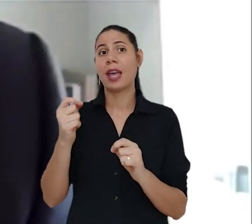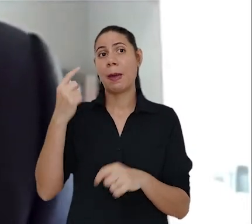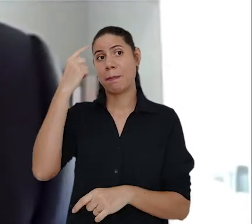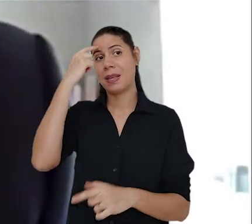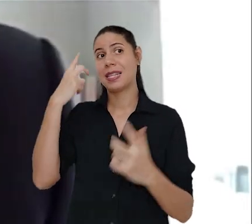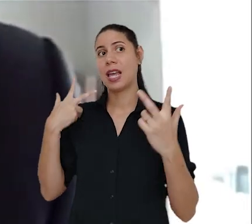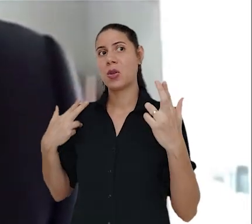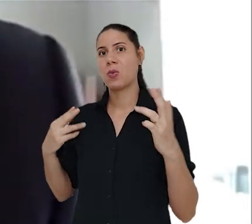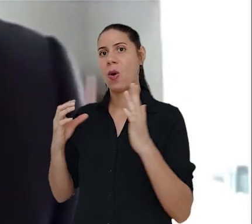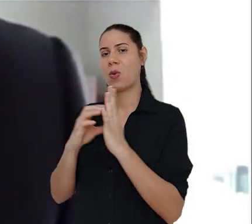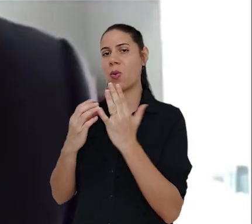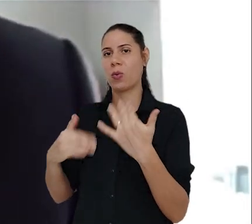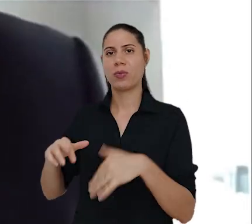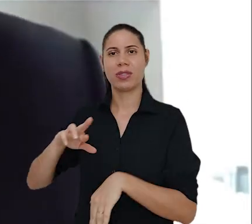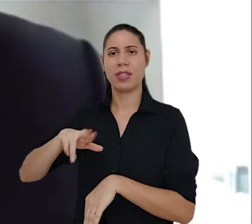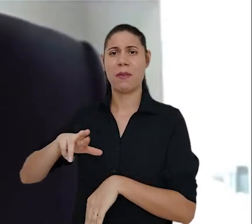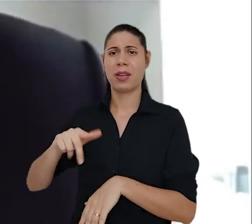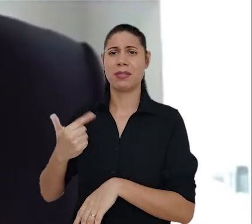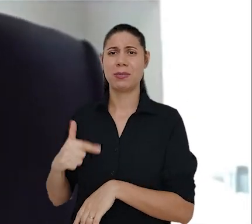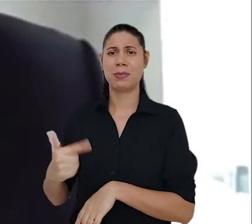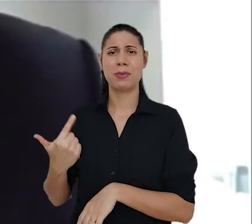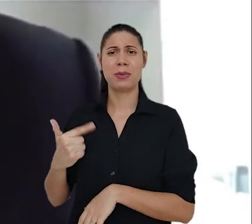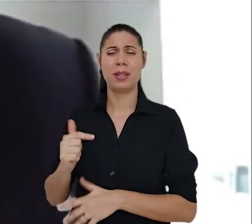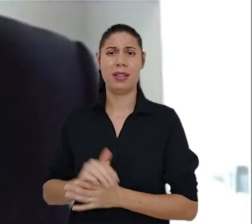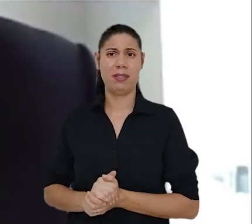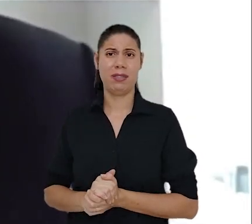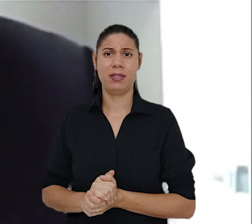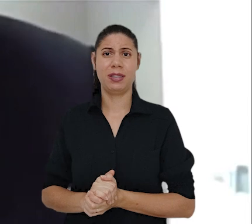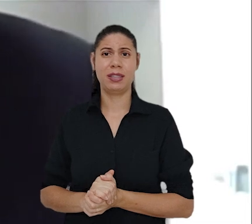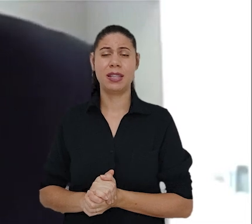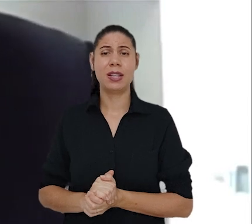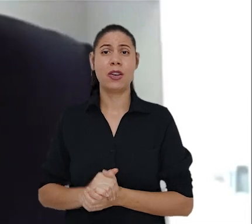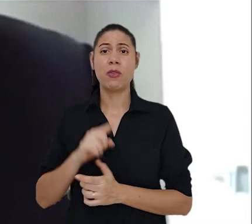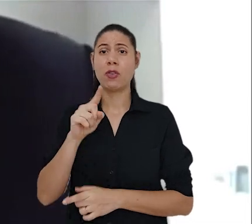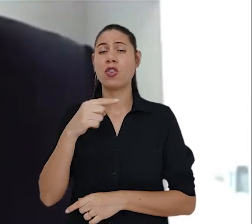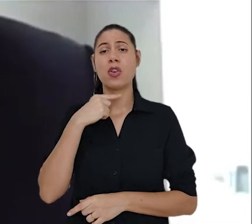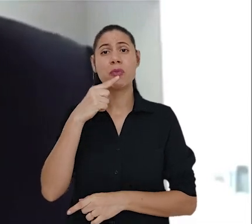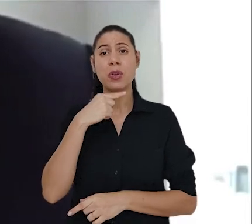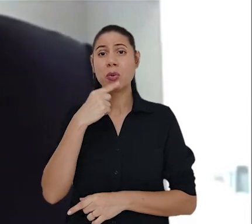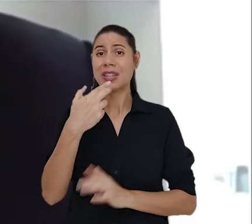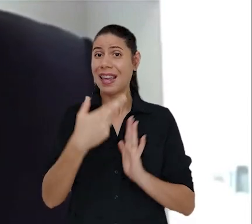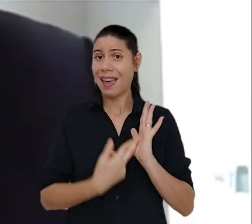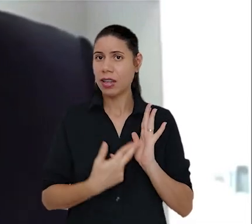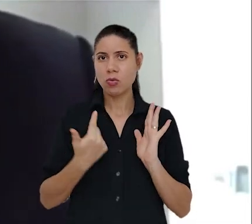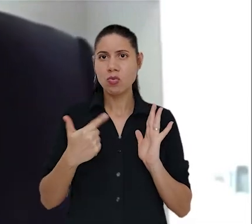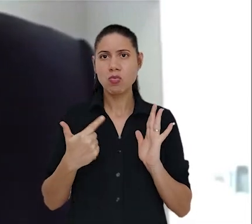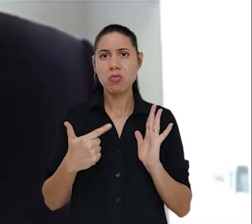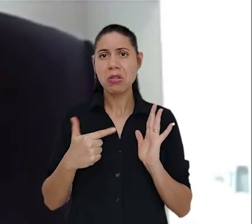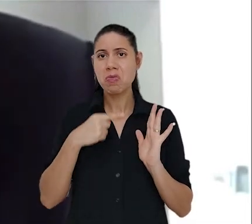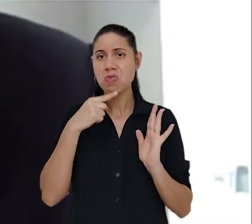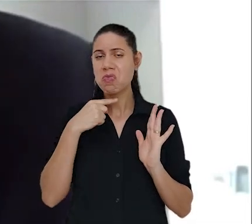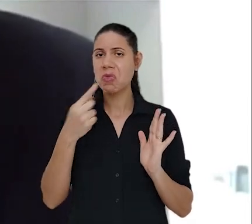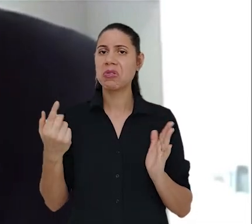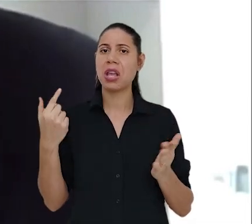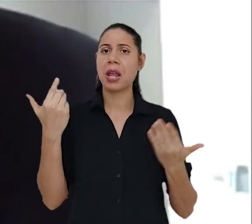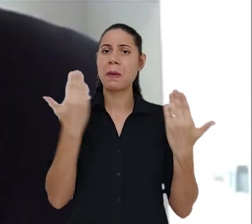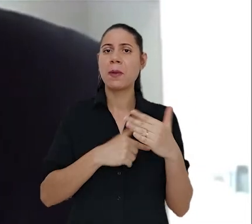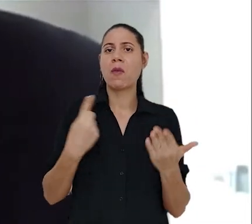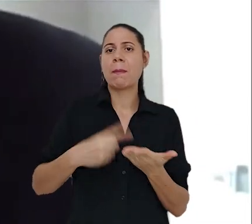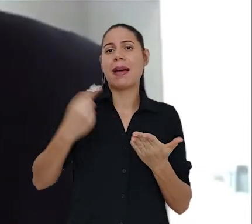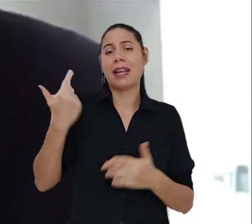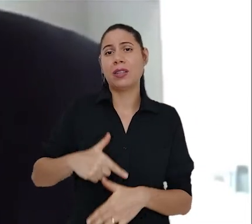público. Isso não existe no concurso público. Como regra, você não terá provas remarcadas. As situações